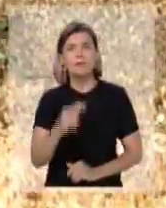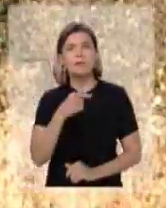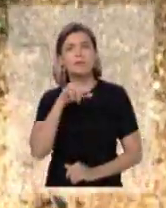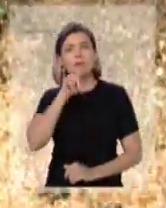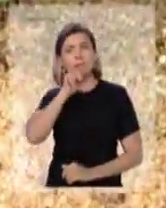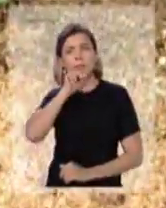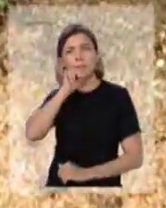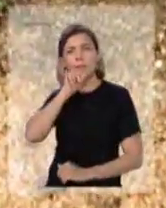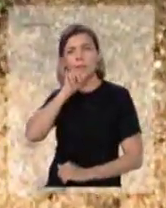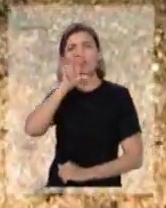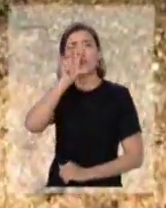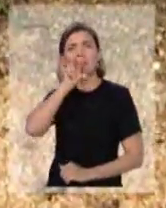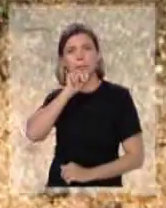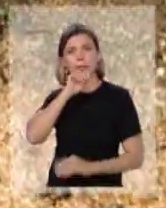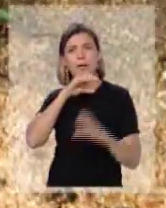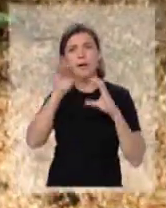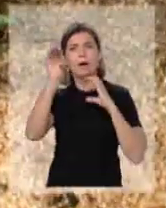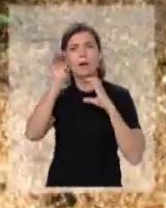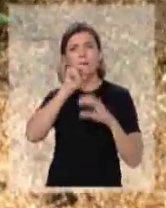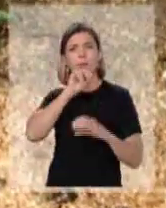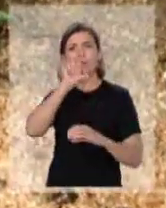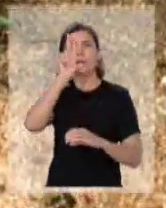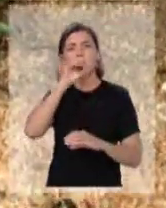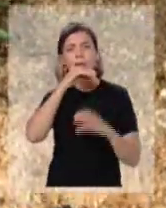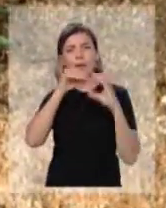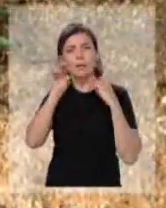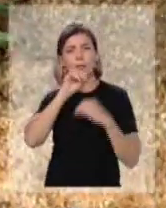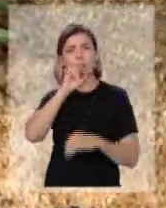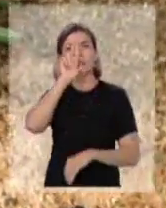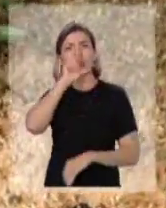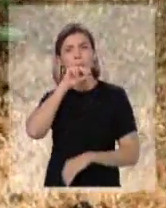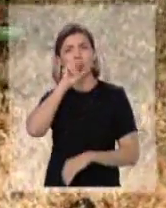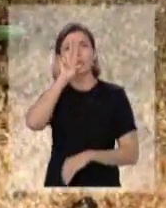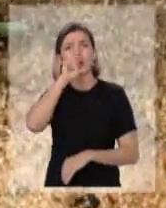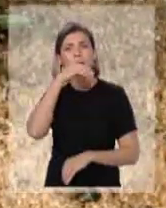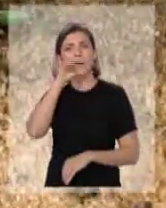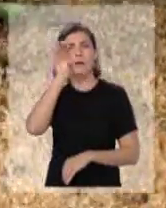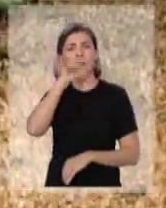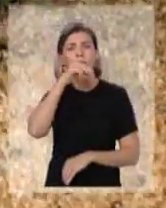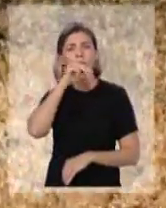O canto das cigarras também está relacionado à reprodução.